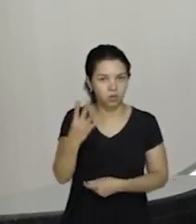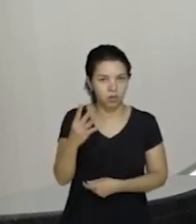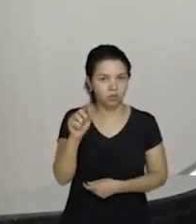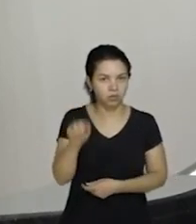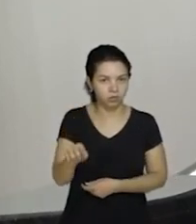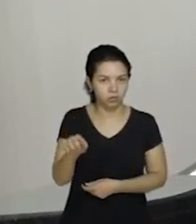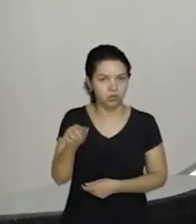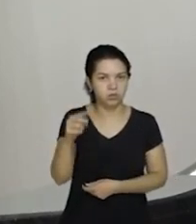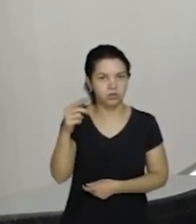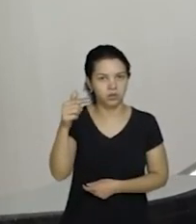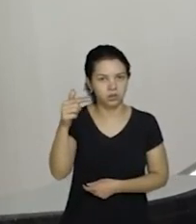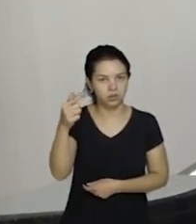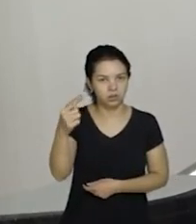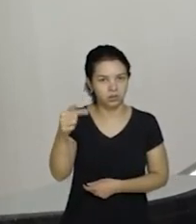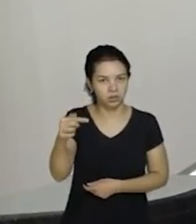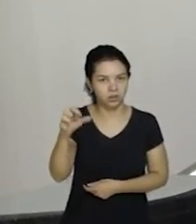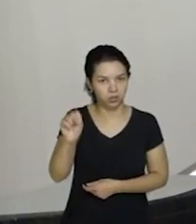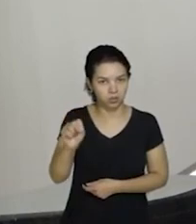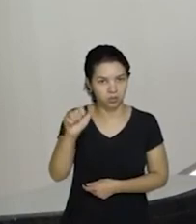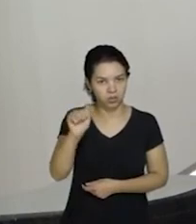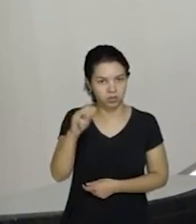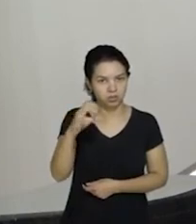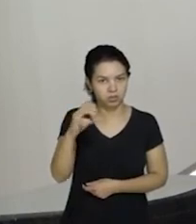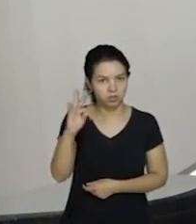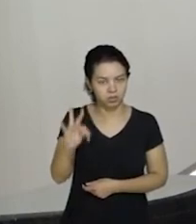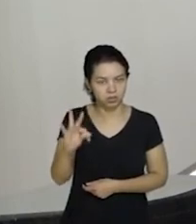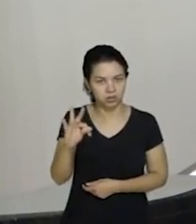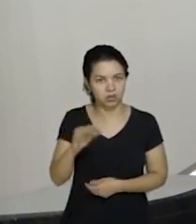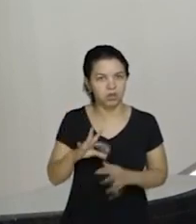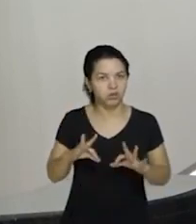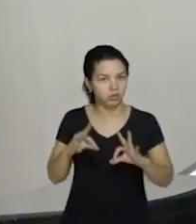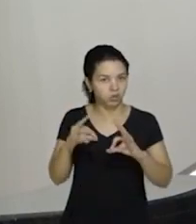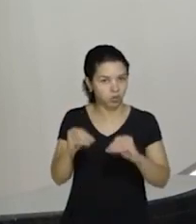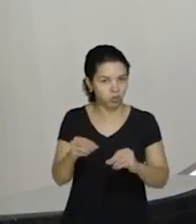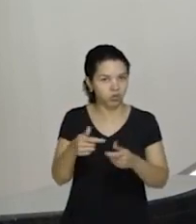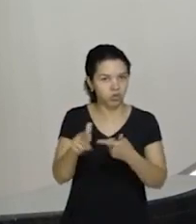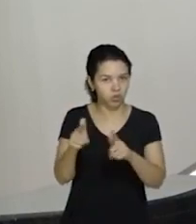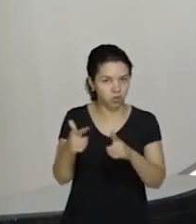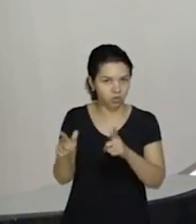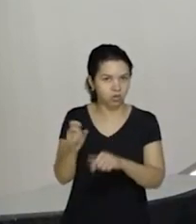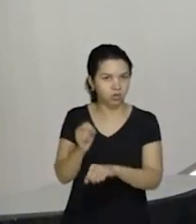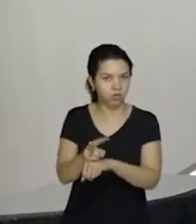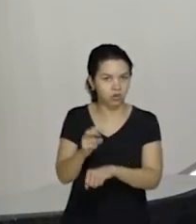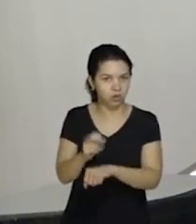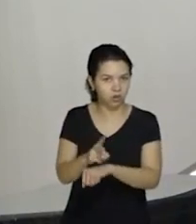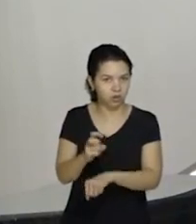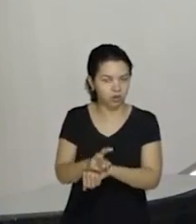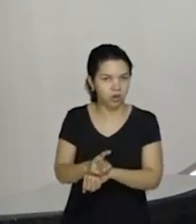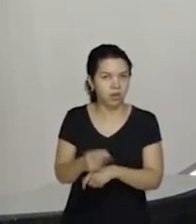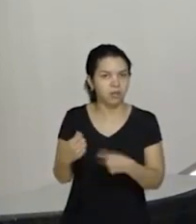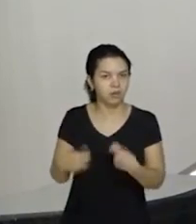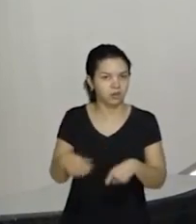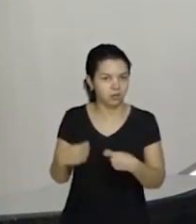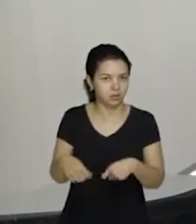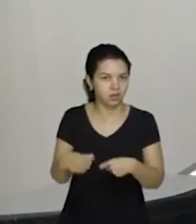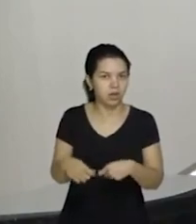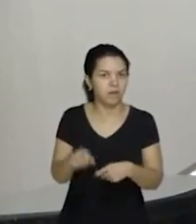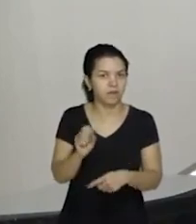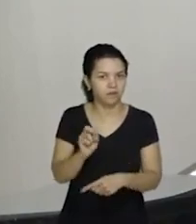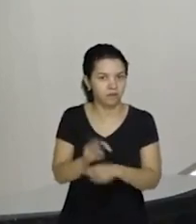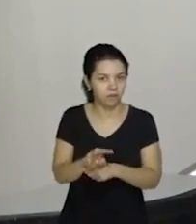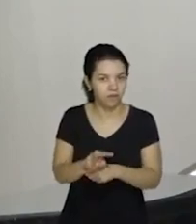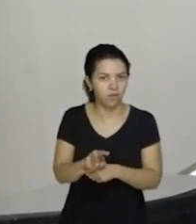4.078 acts todas as demais vagas Deveríamos ser vagas de